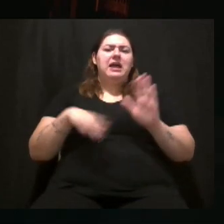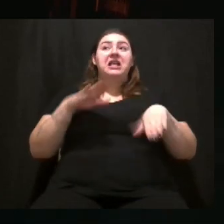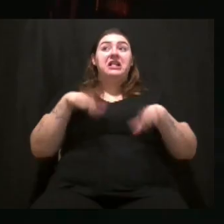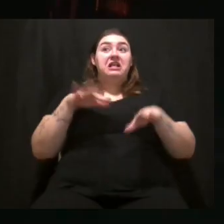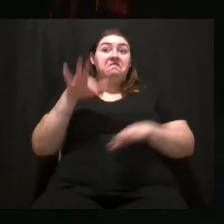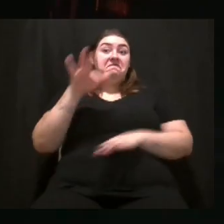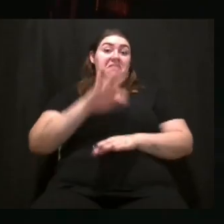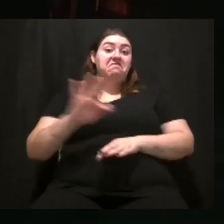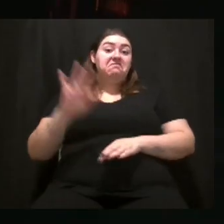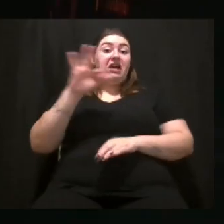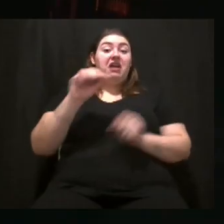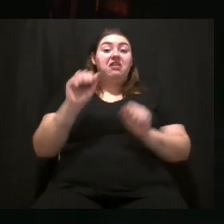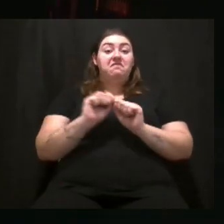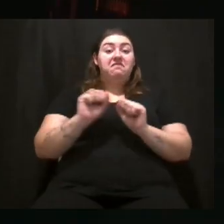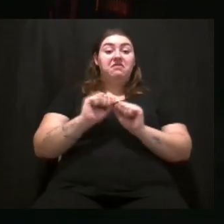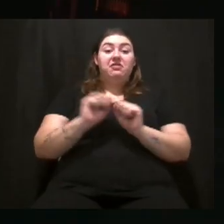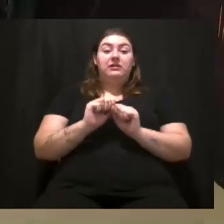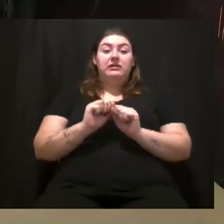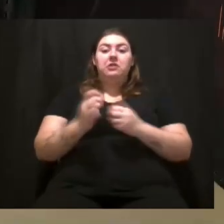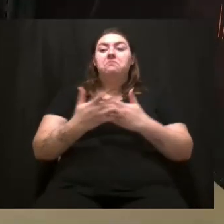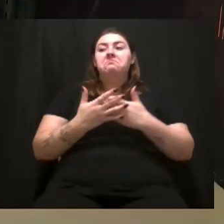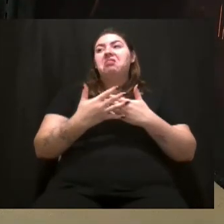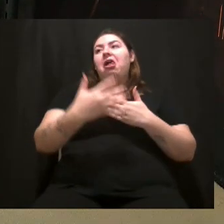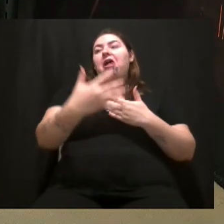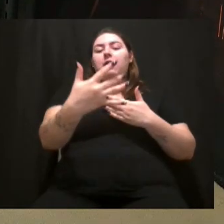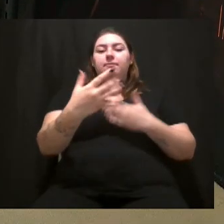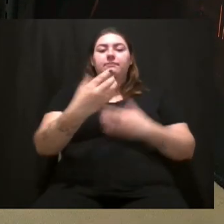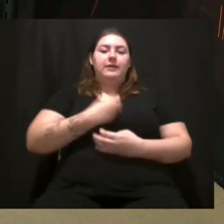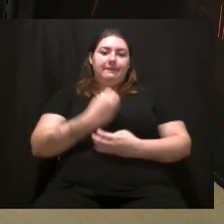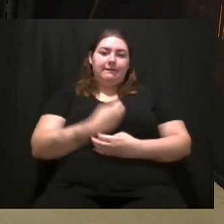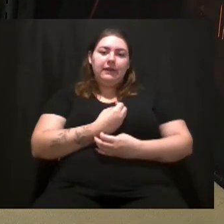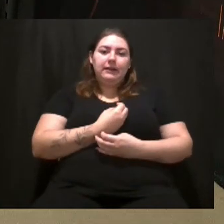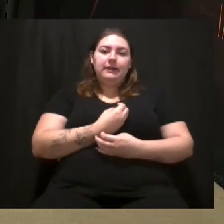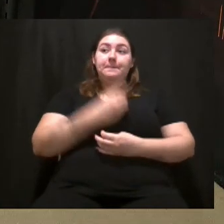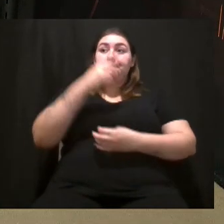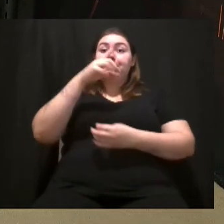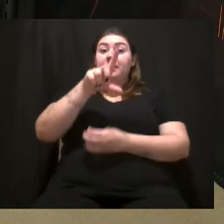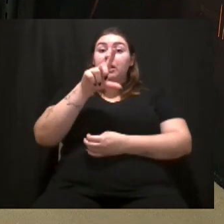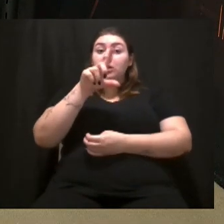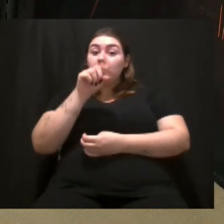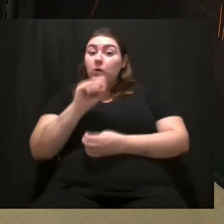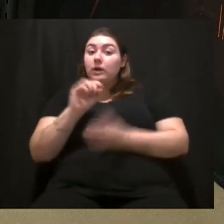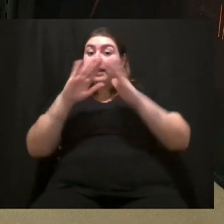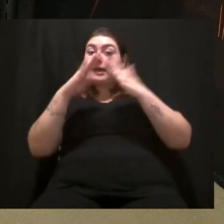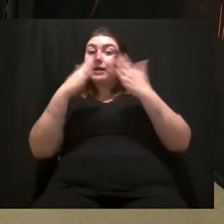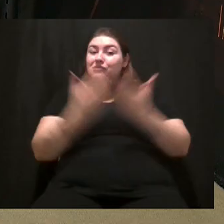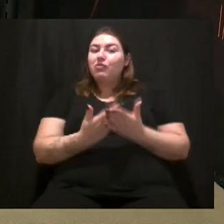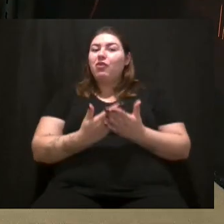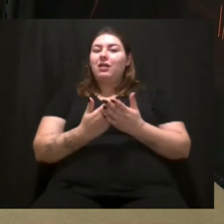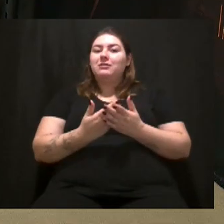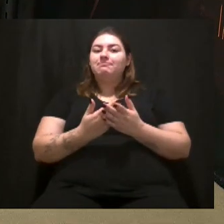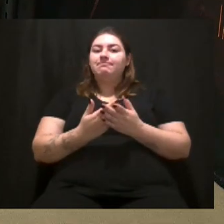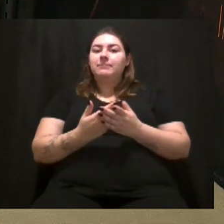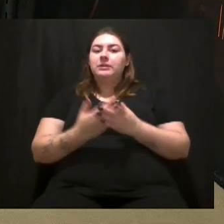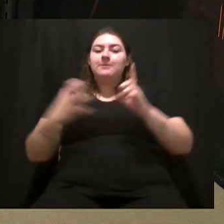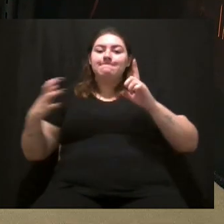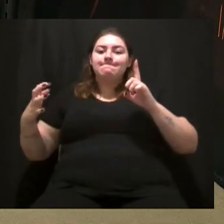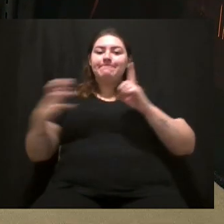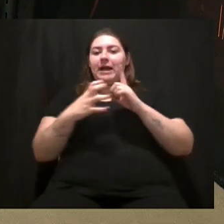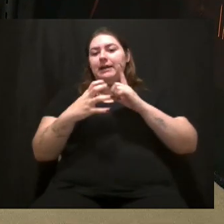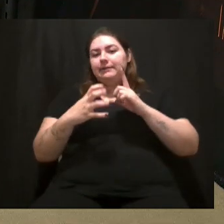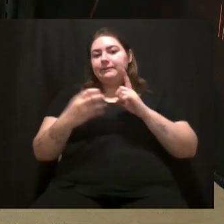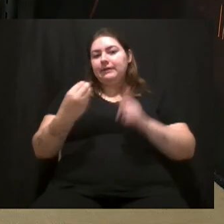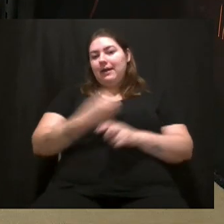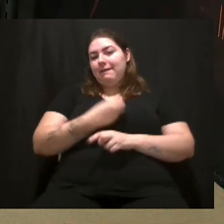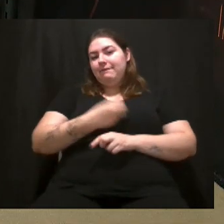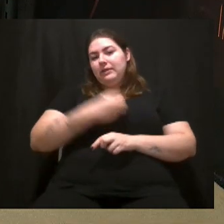vai perdurar por toda a nossa vida. A escolha da escola tem impactos não só na vida da criança, mas também